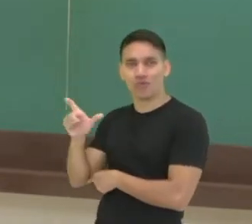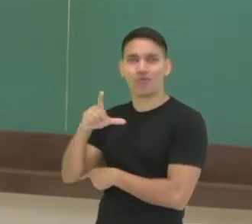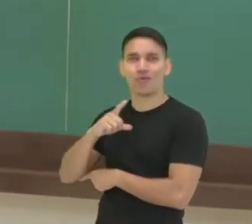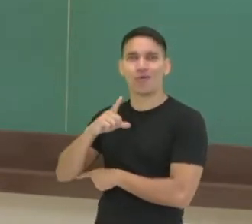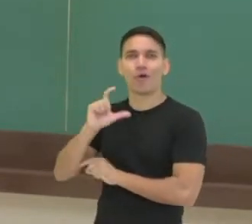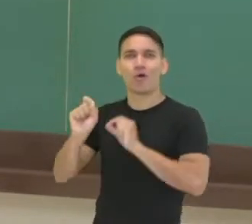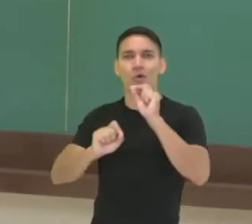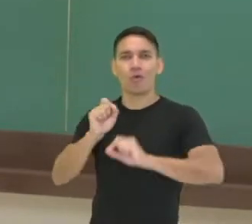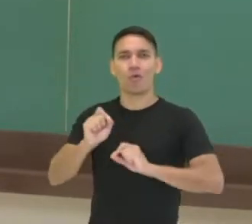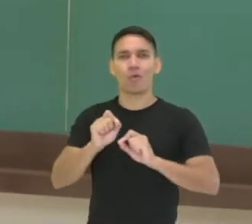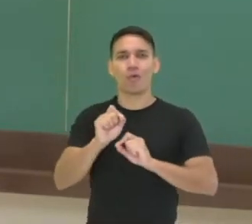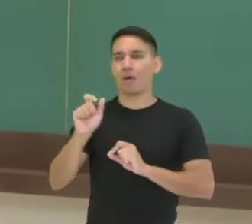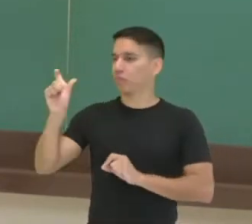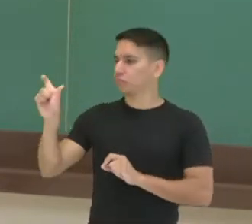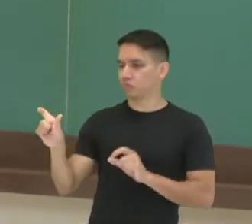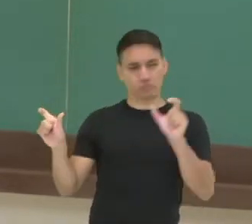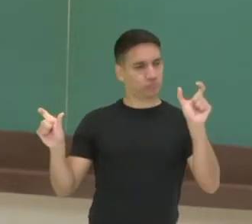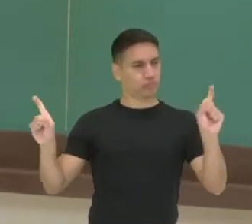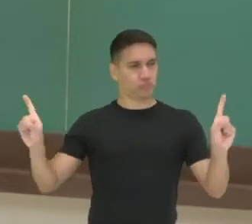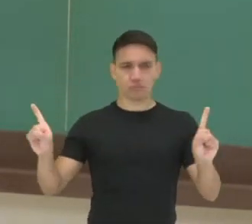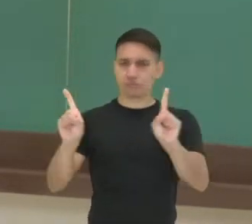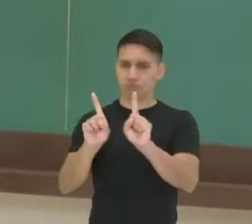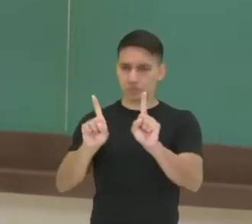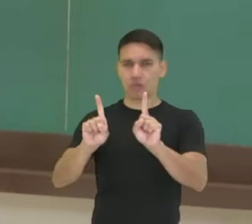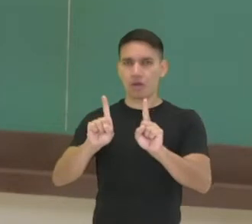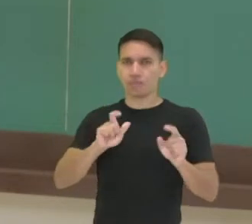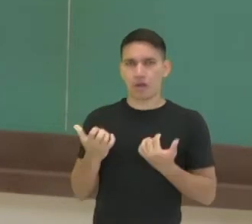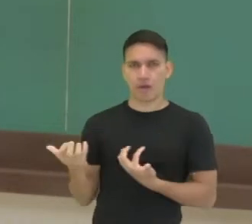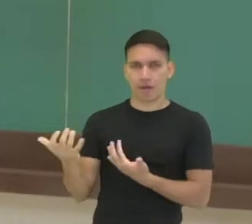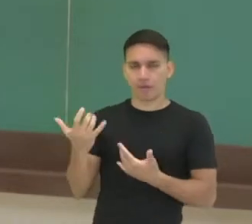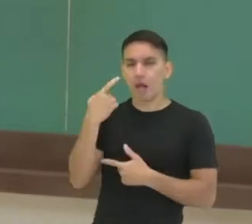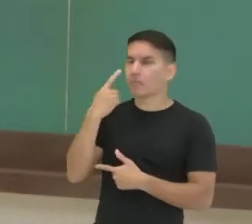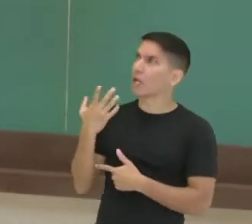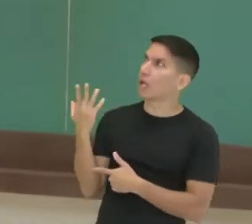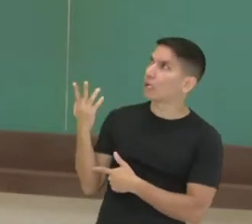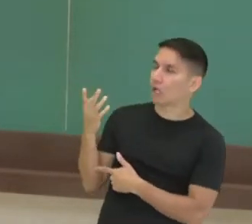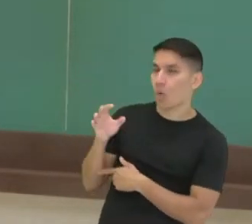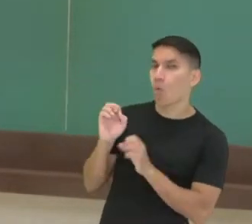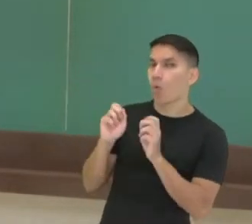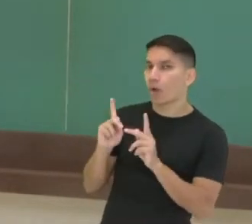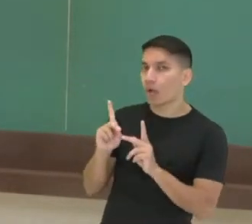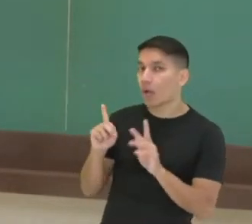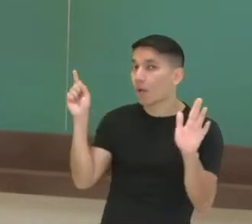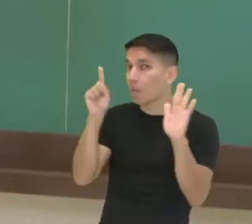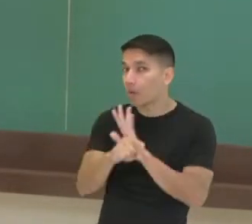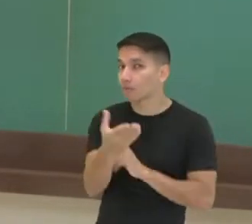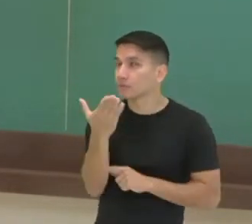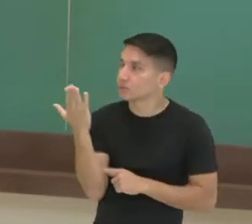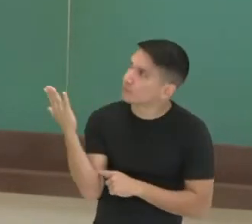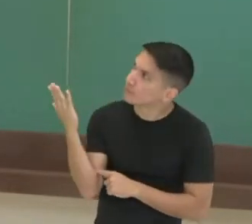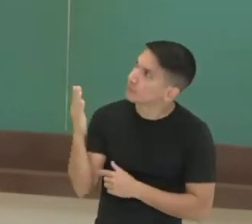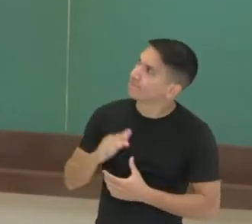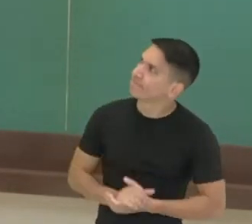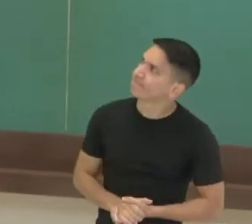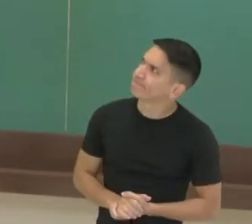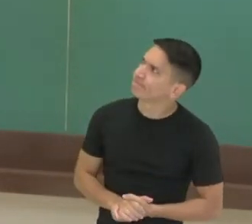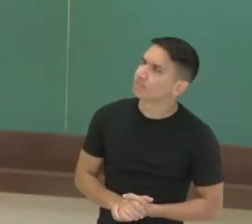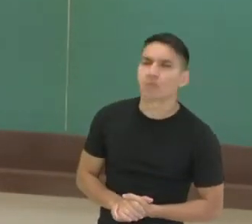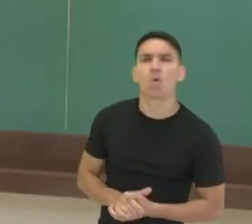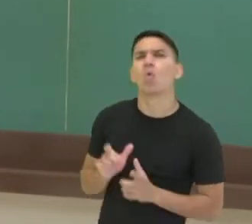os atletas em campo, ok? Repare bem nessa imagem e agora eu vou fazer a pergunta para você.